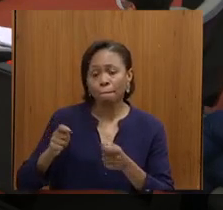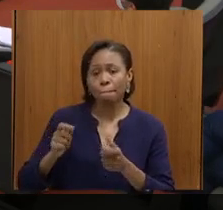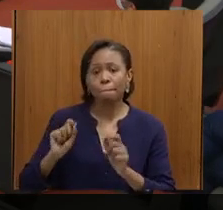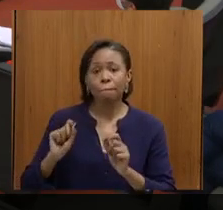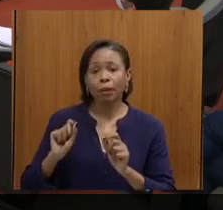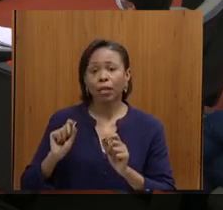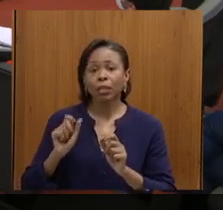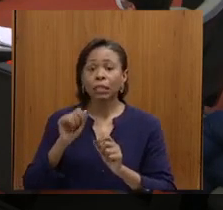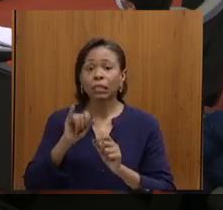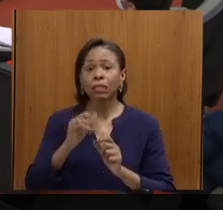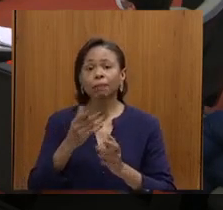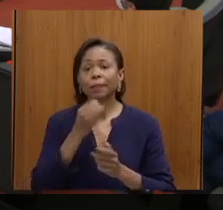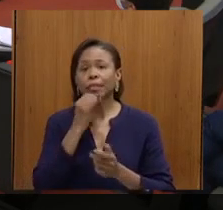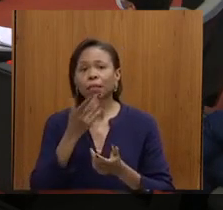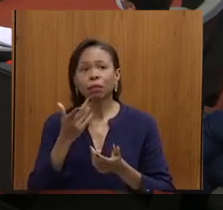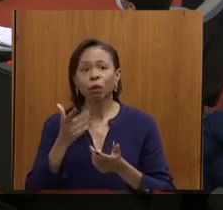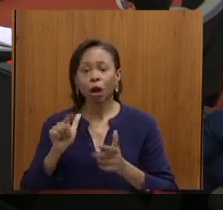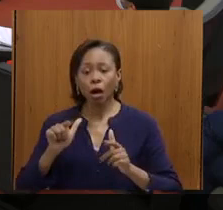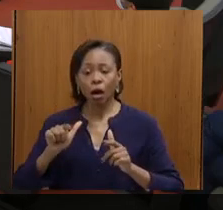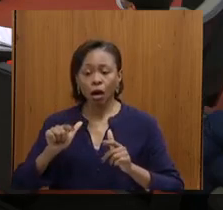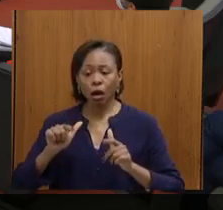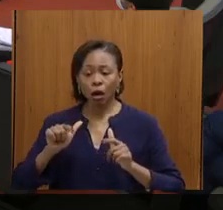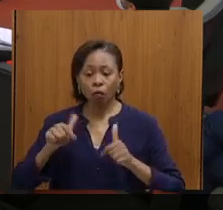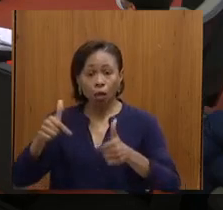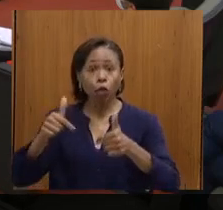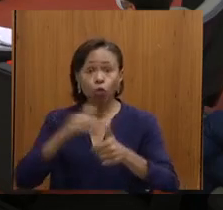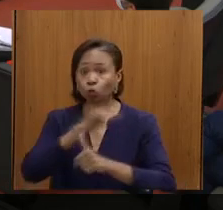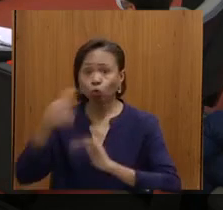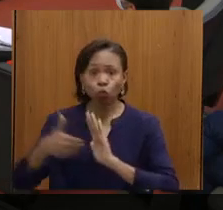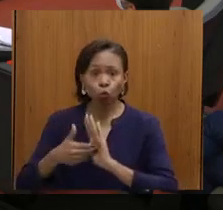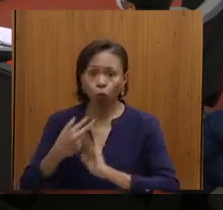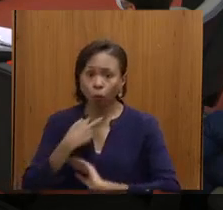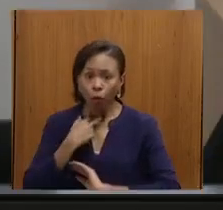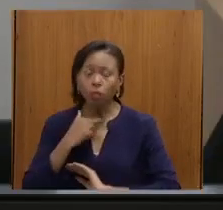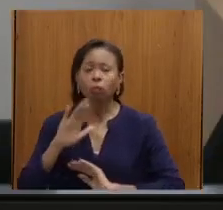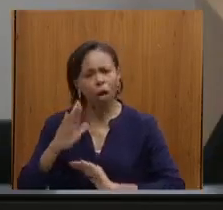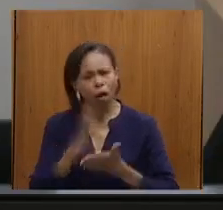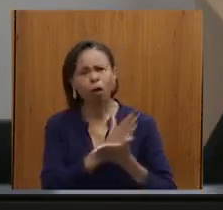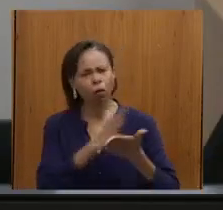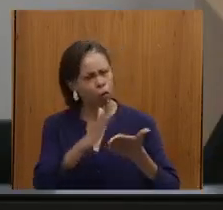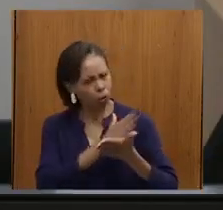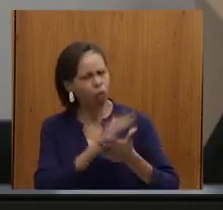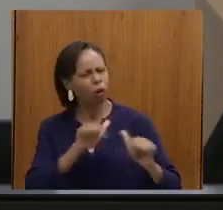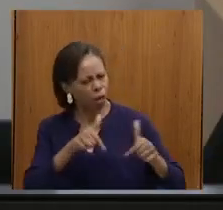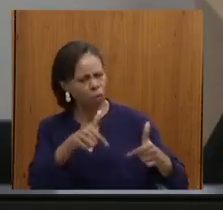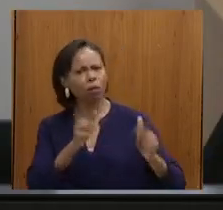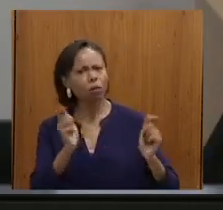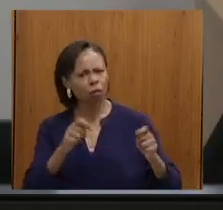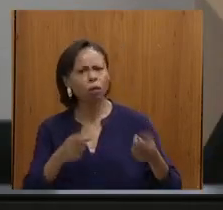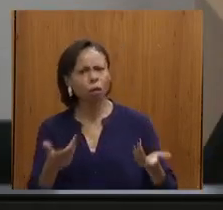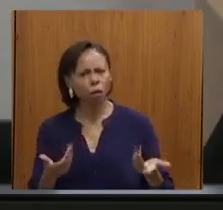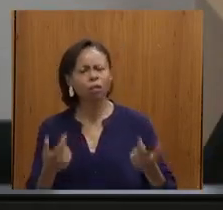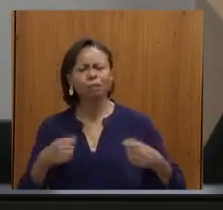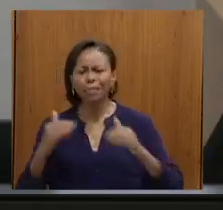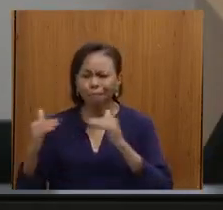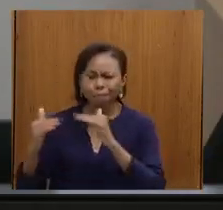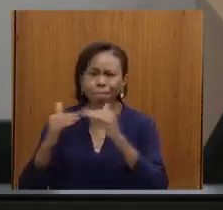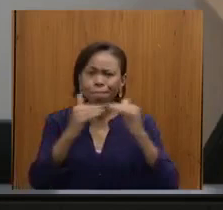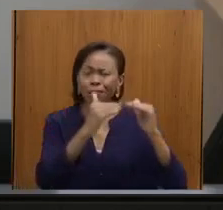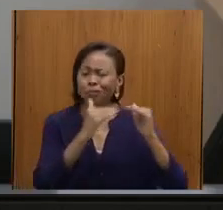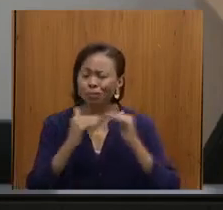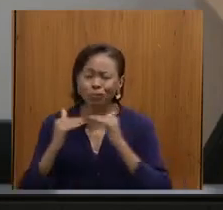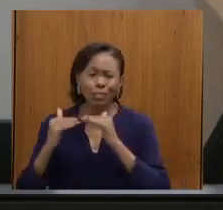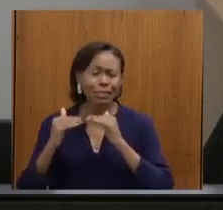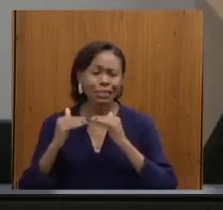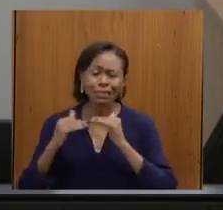se não pode fazer tudo, pode fazer algumas coisas. Tem algumas coisas, secretária, que são de um consenso assim, absurdo.